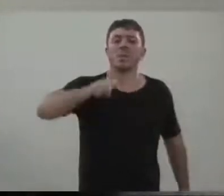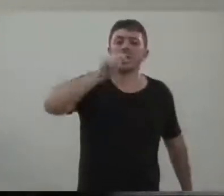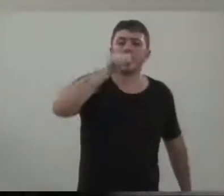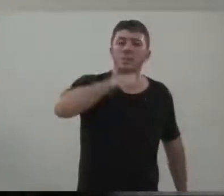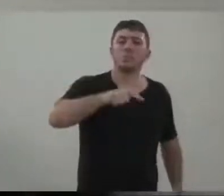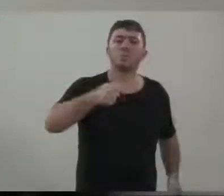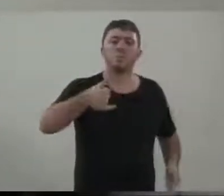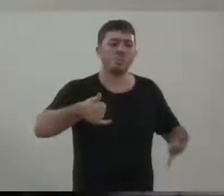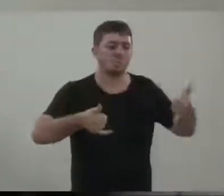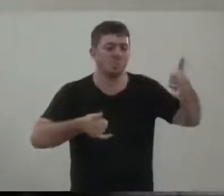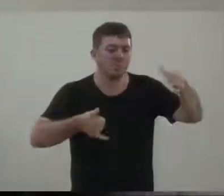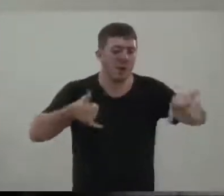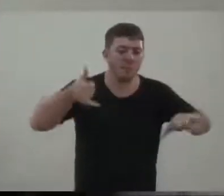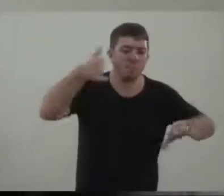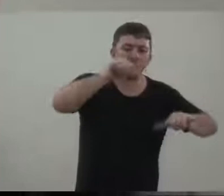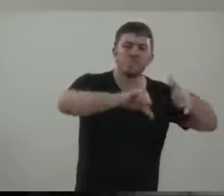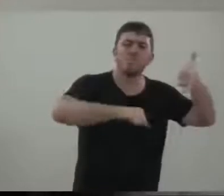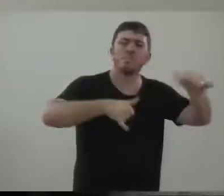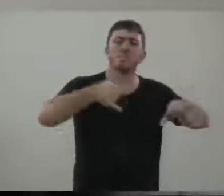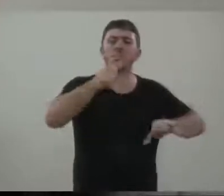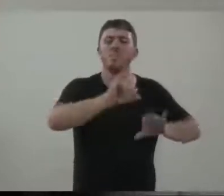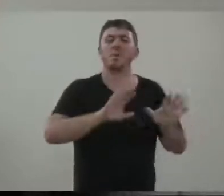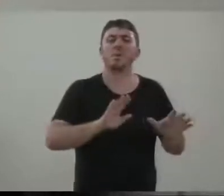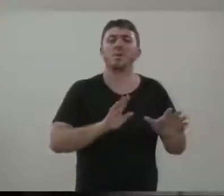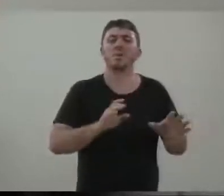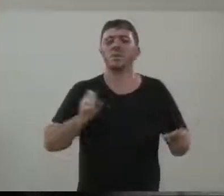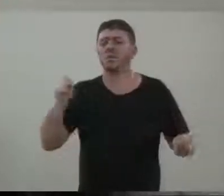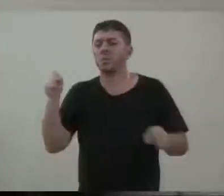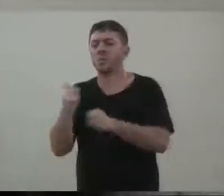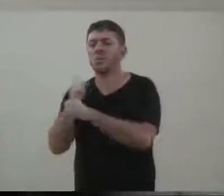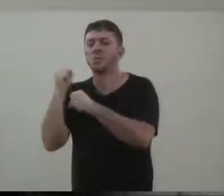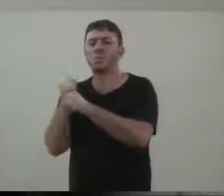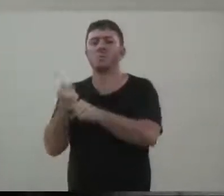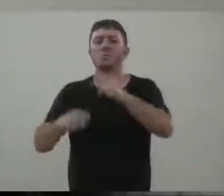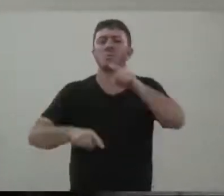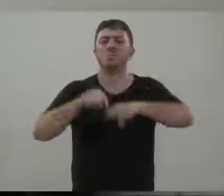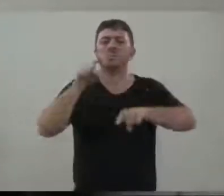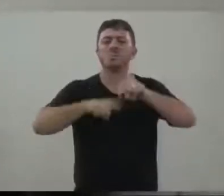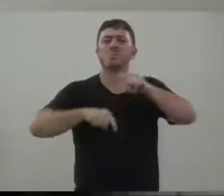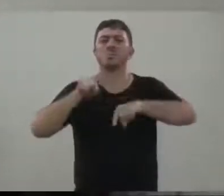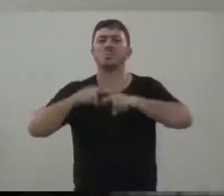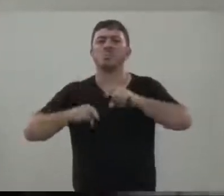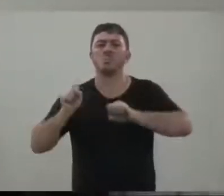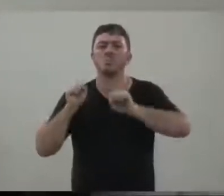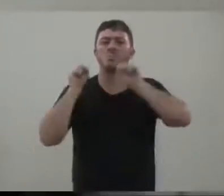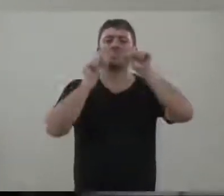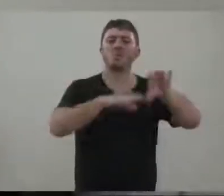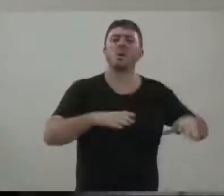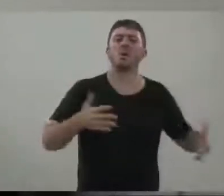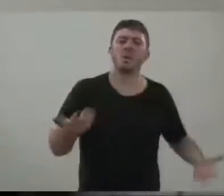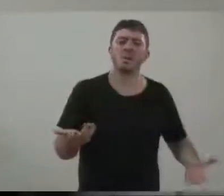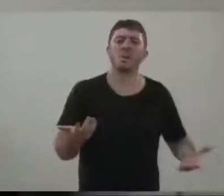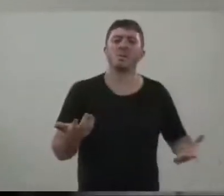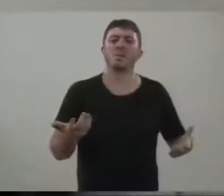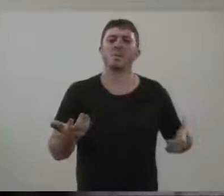radioativos, produtos da construção civil, matéria orgânica de toda ordem, sofá,